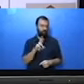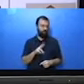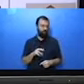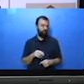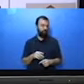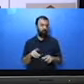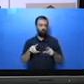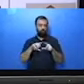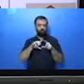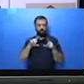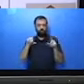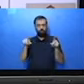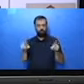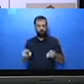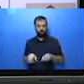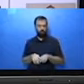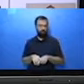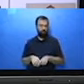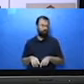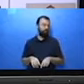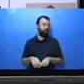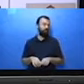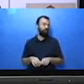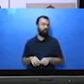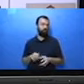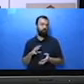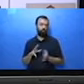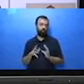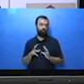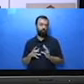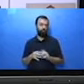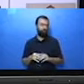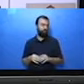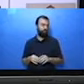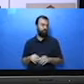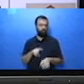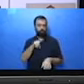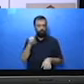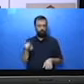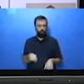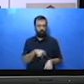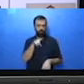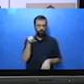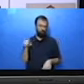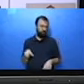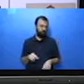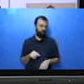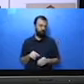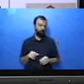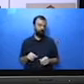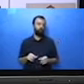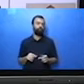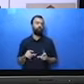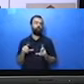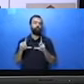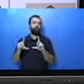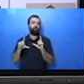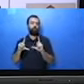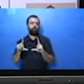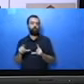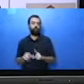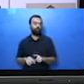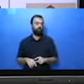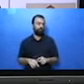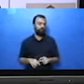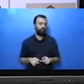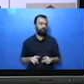um círculo. Nós temos a bola, nós temos uma roda, tá? E nós temos figuras. O quadrado,